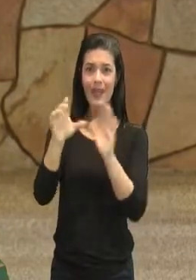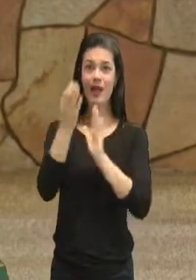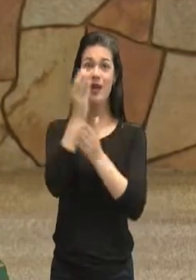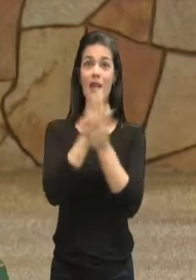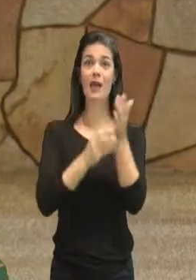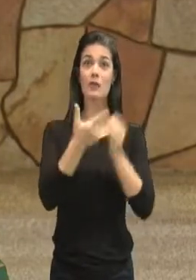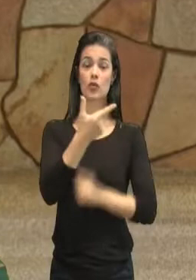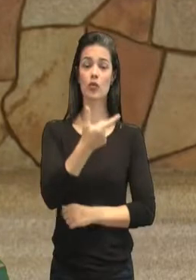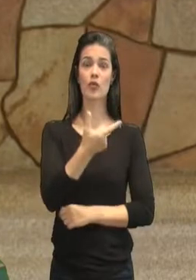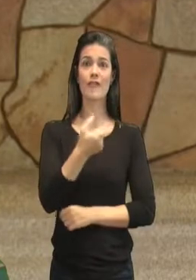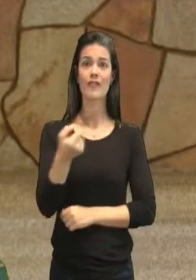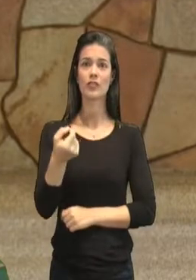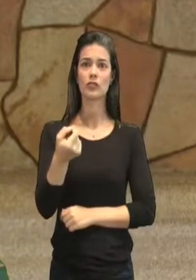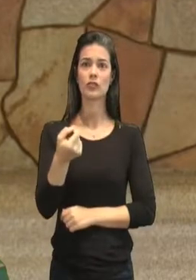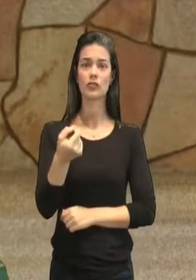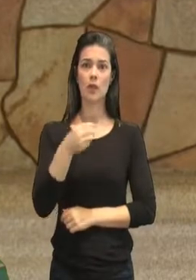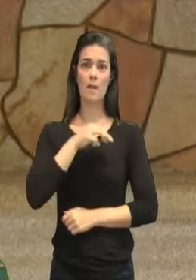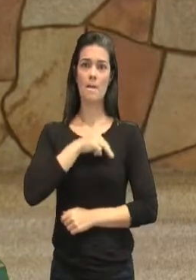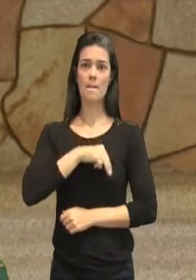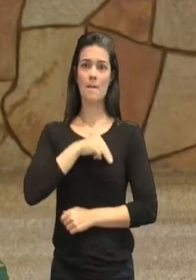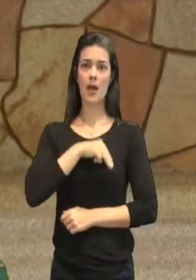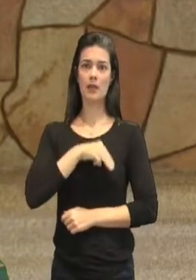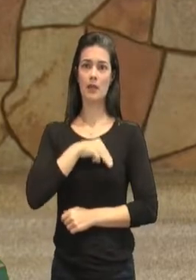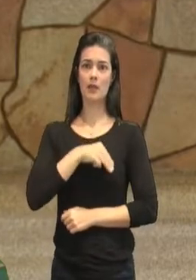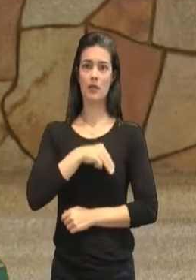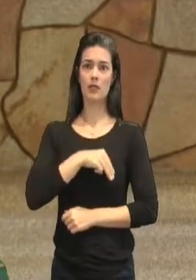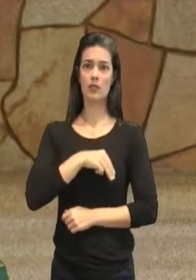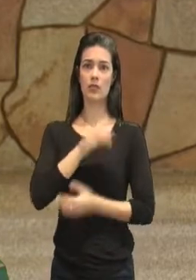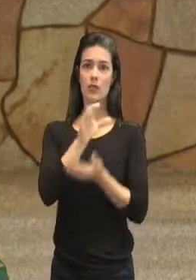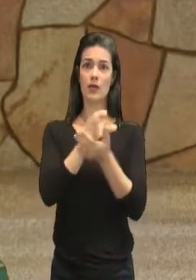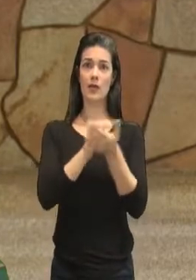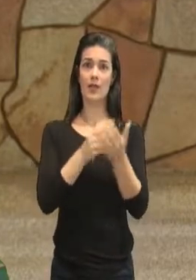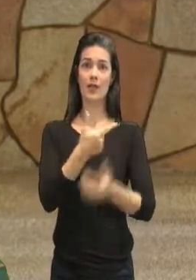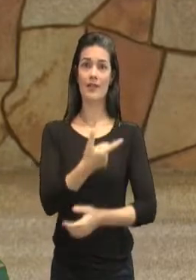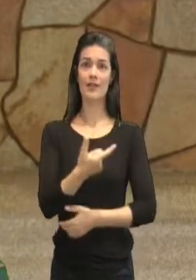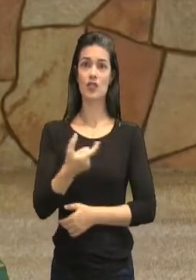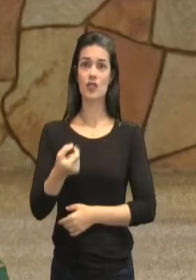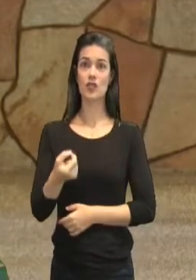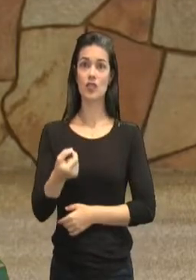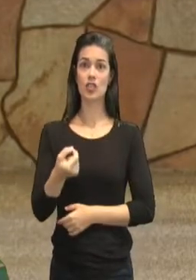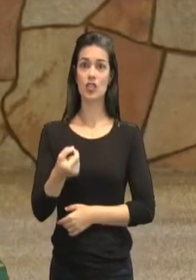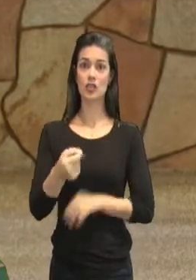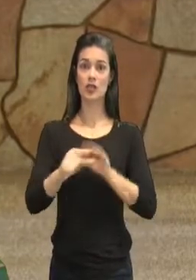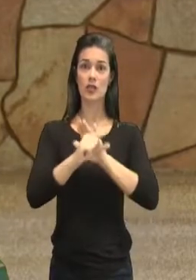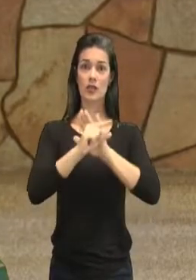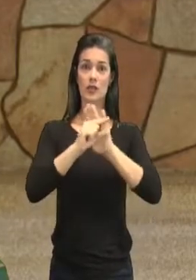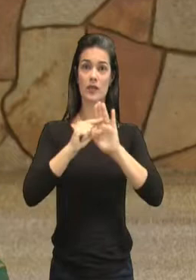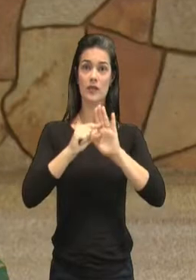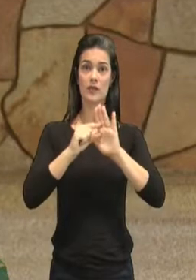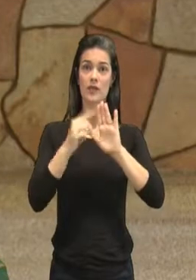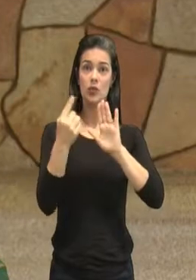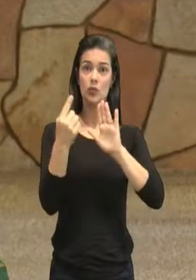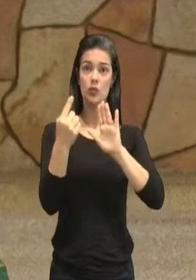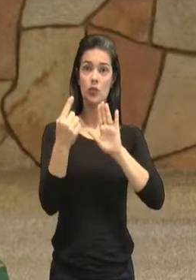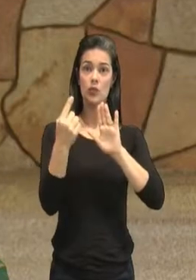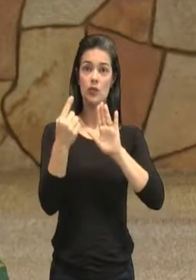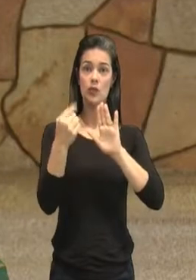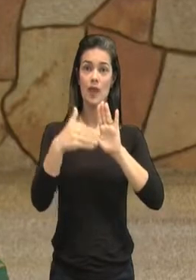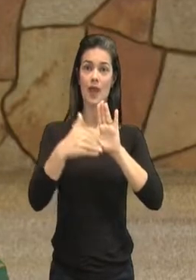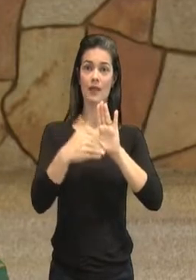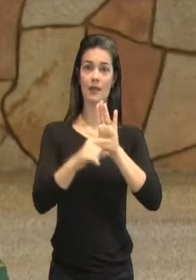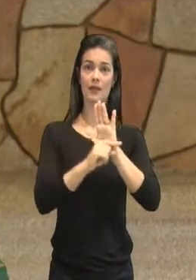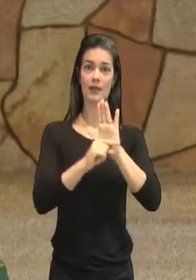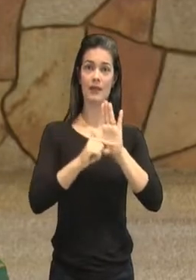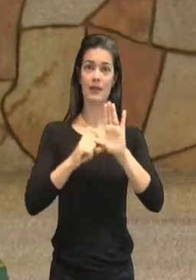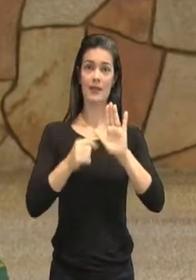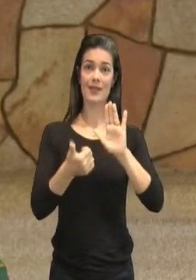capítulo 20. Mateus, capítulo 20, dos versos 1 até o